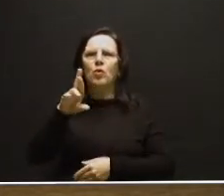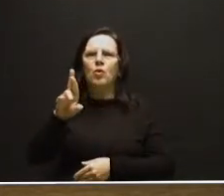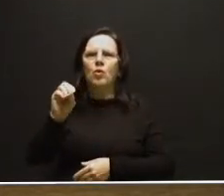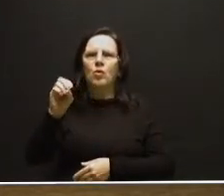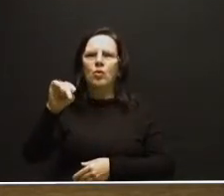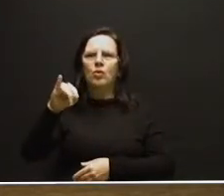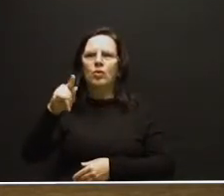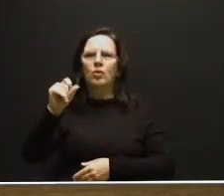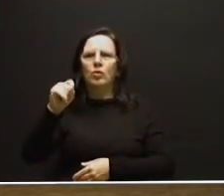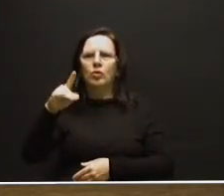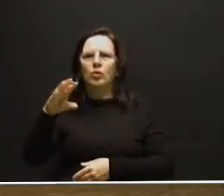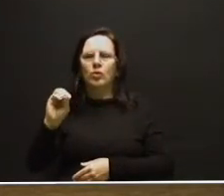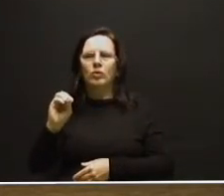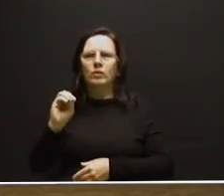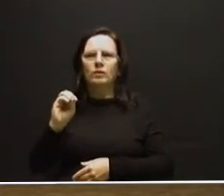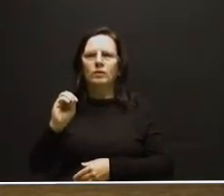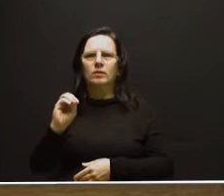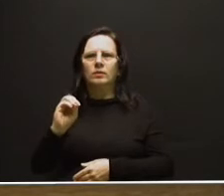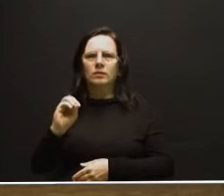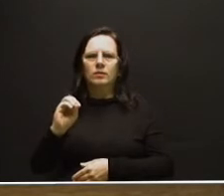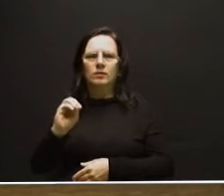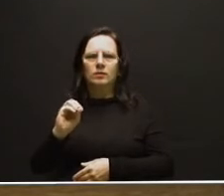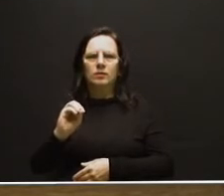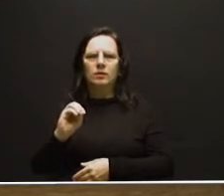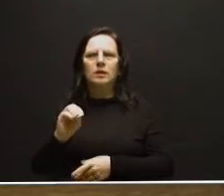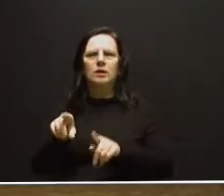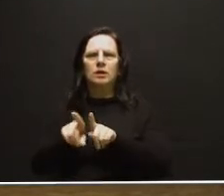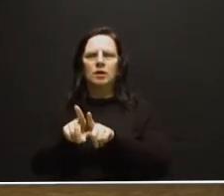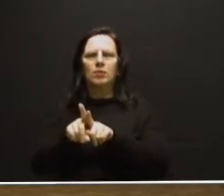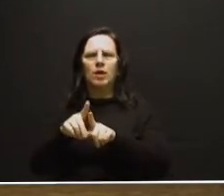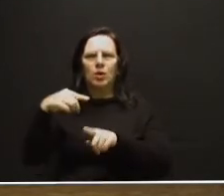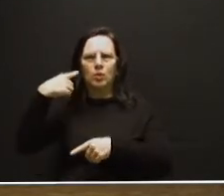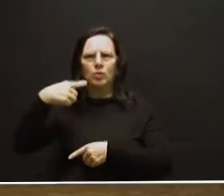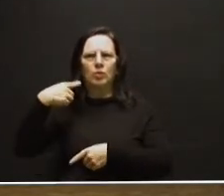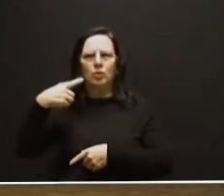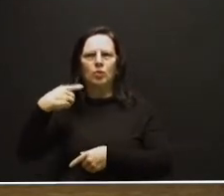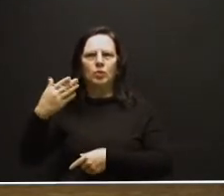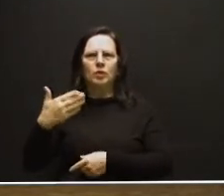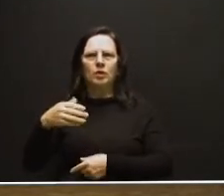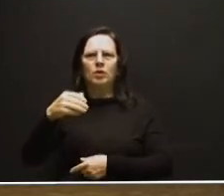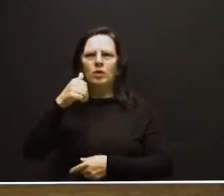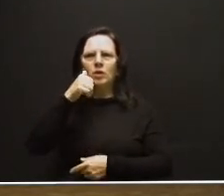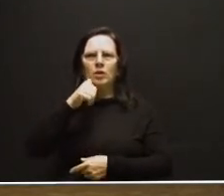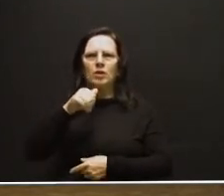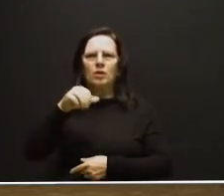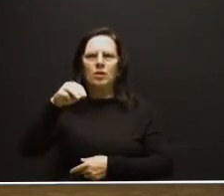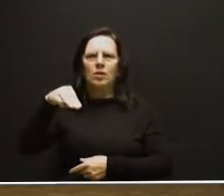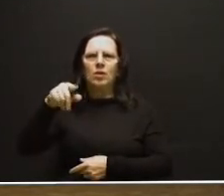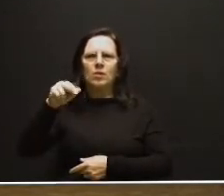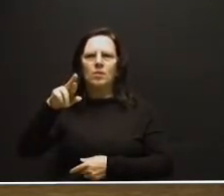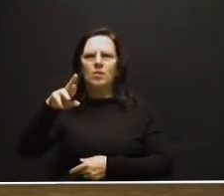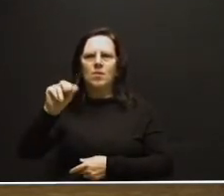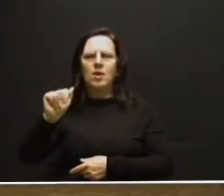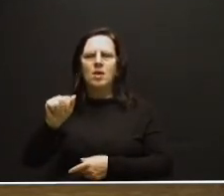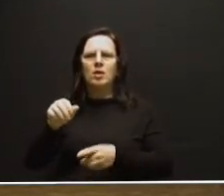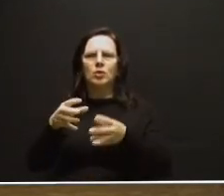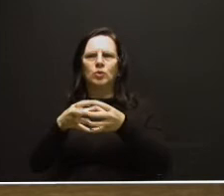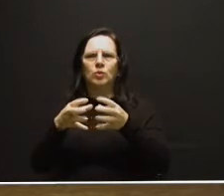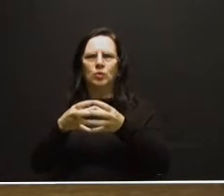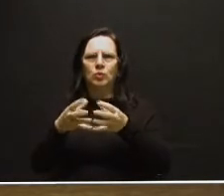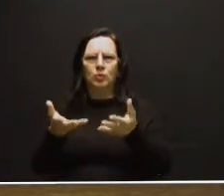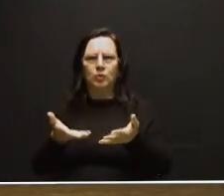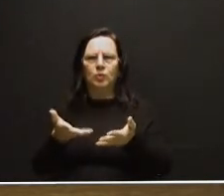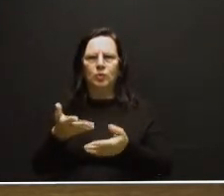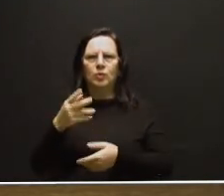é ele é um é um dos que assessora a deputada mara maria gabriela e lhe é do partido de vossa excelência